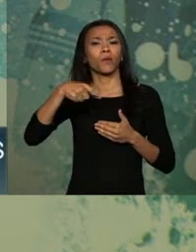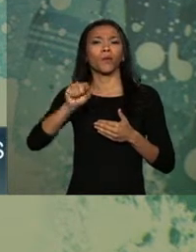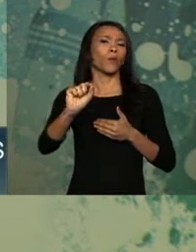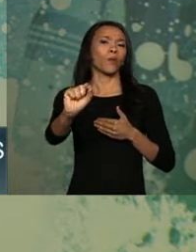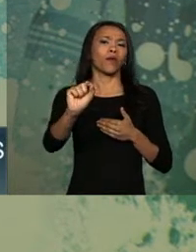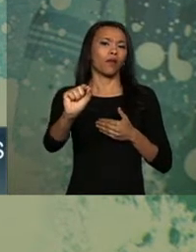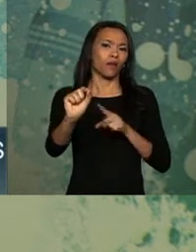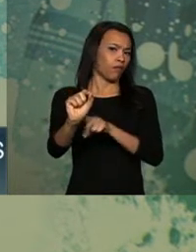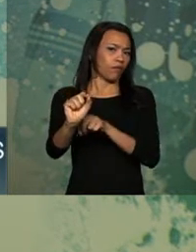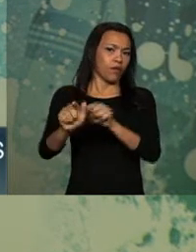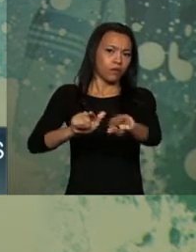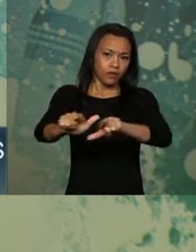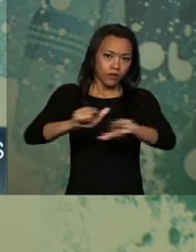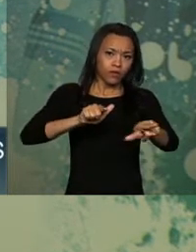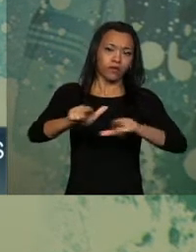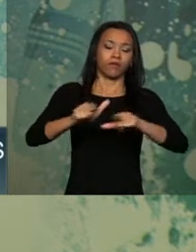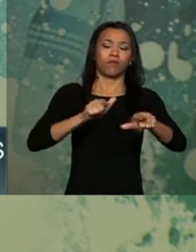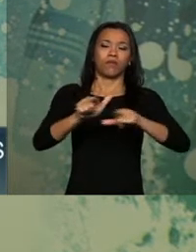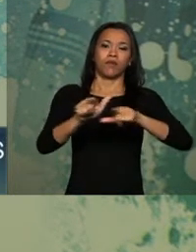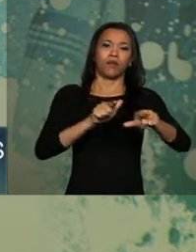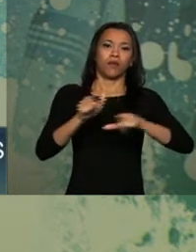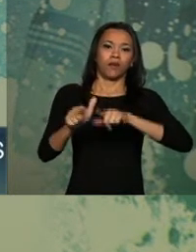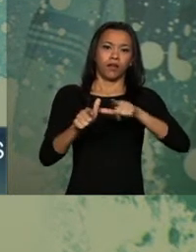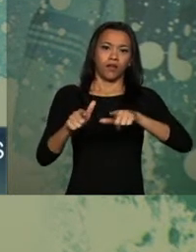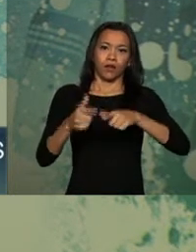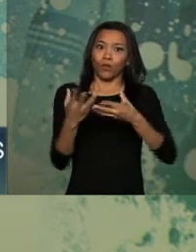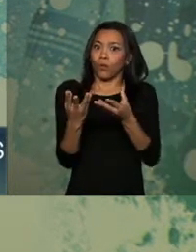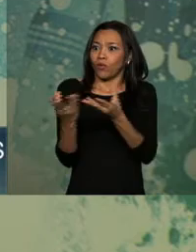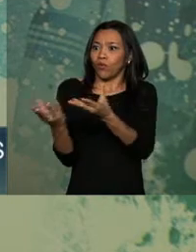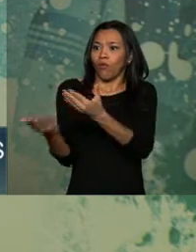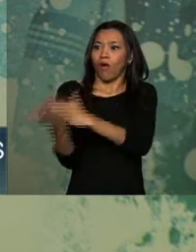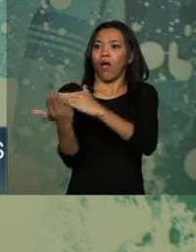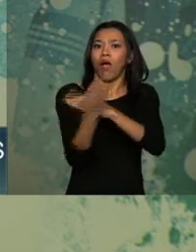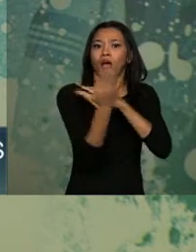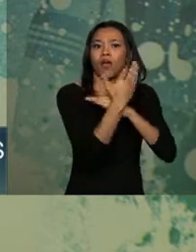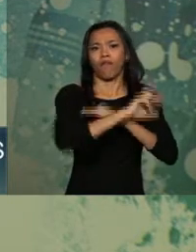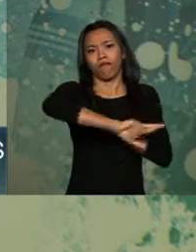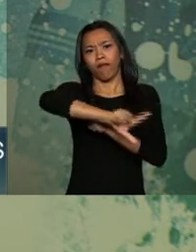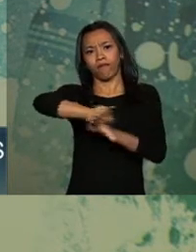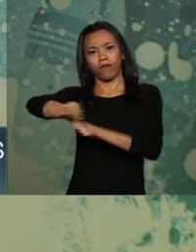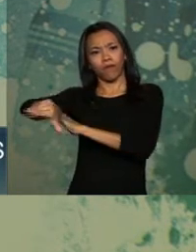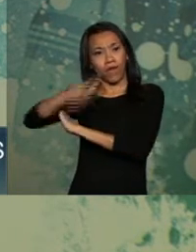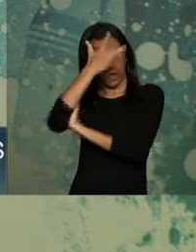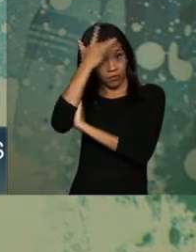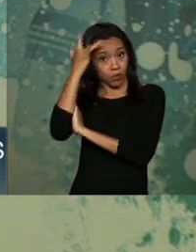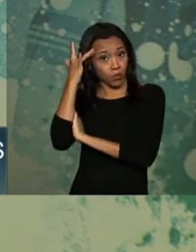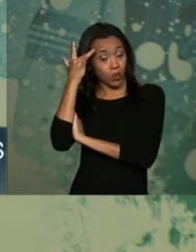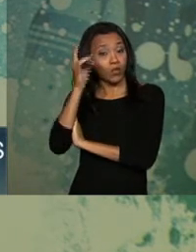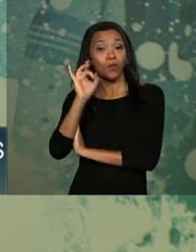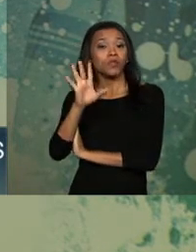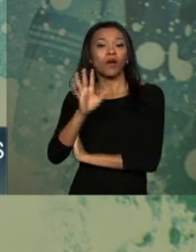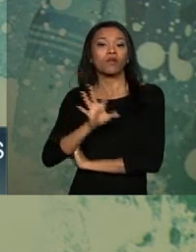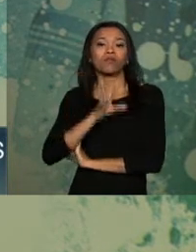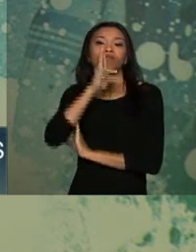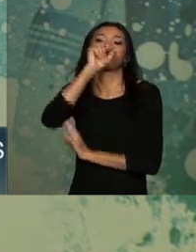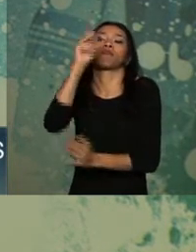um trabalho feito a muitas mãos. Nada acontece por